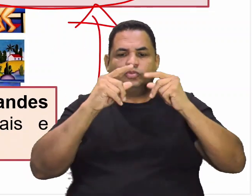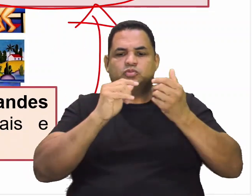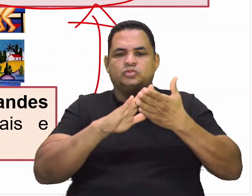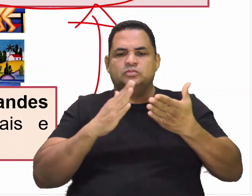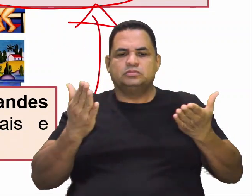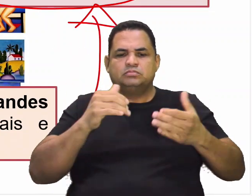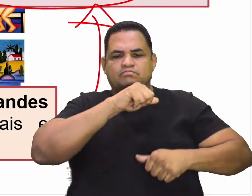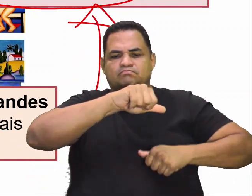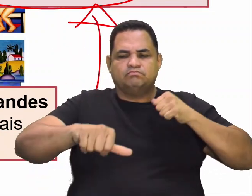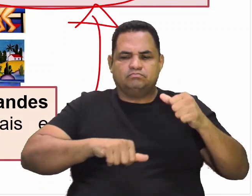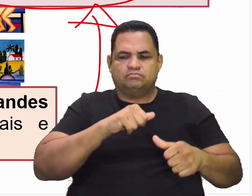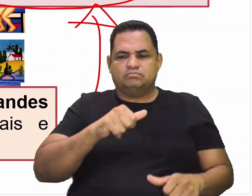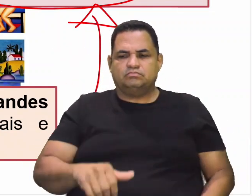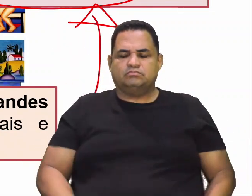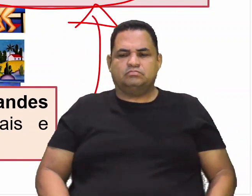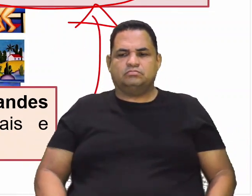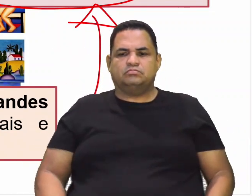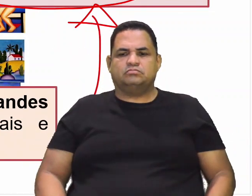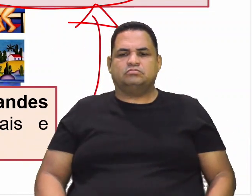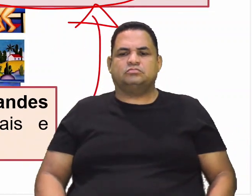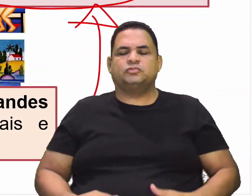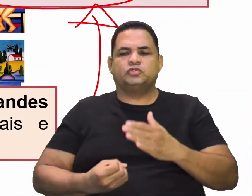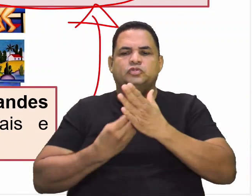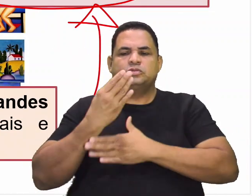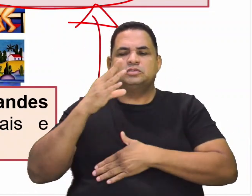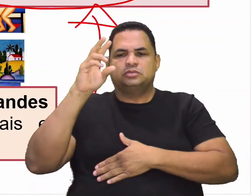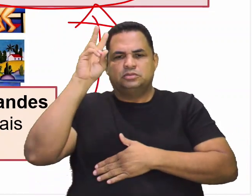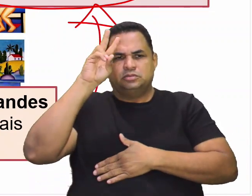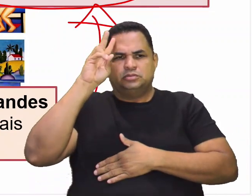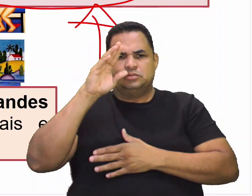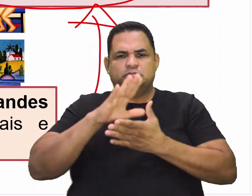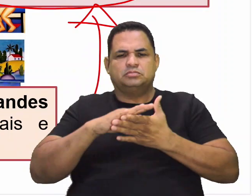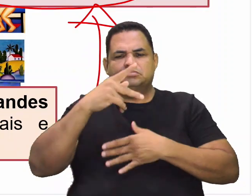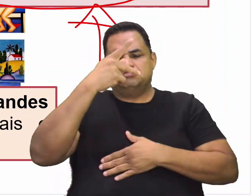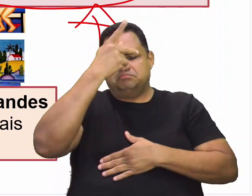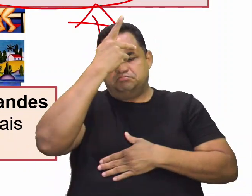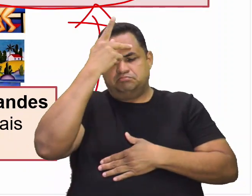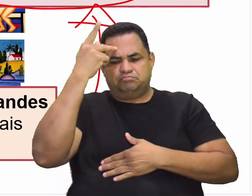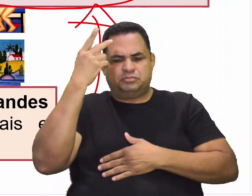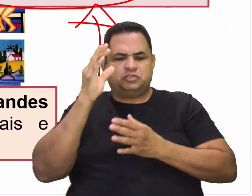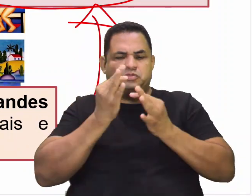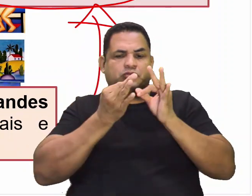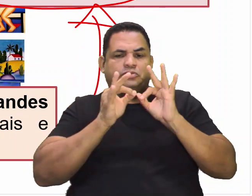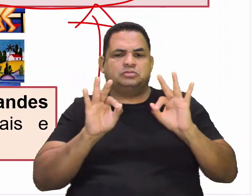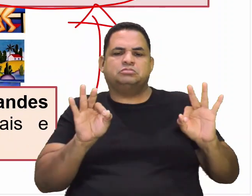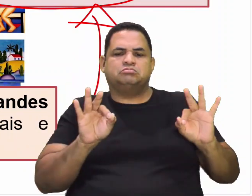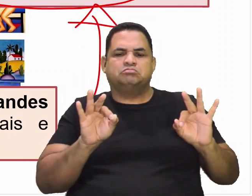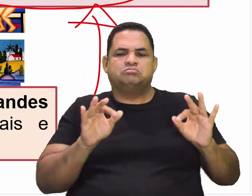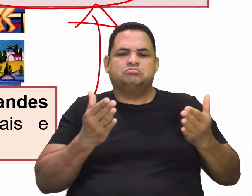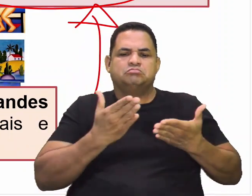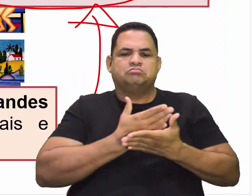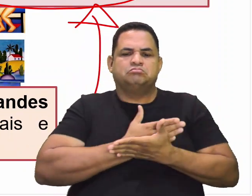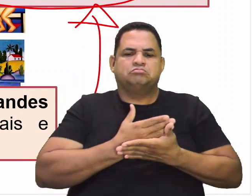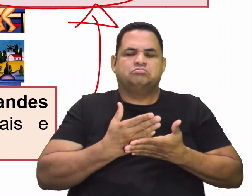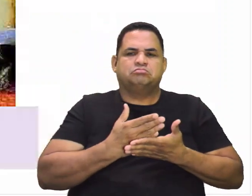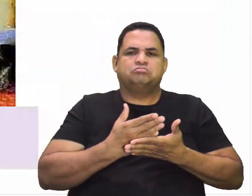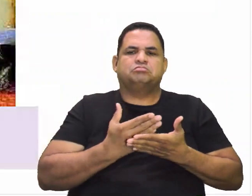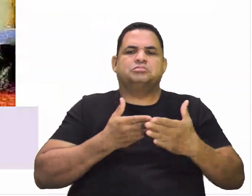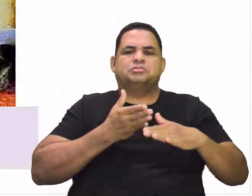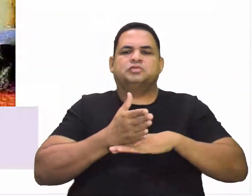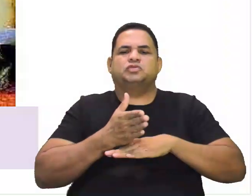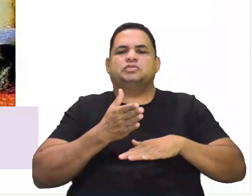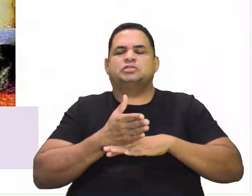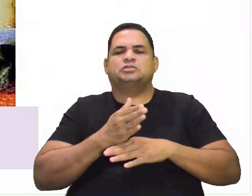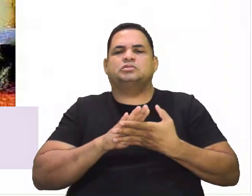uma modificação da fonte histórica. Pessoas comuns passaram a fazer parte da